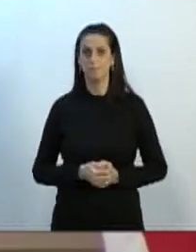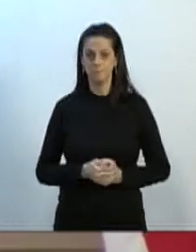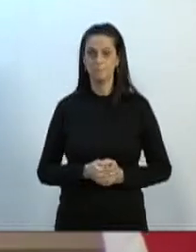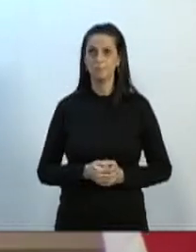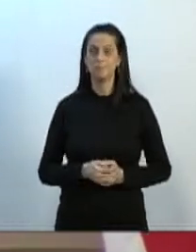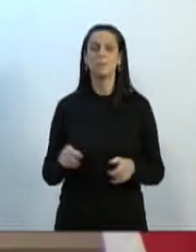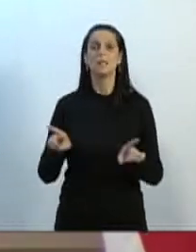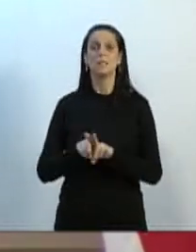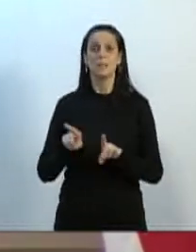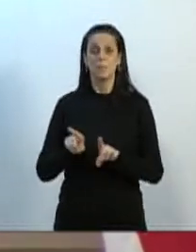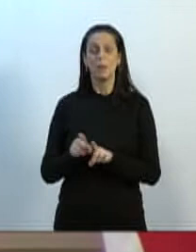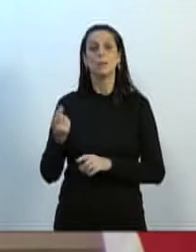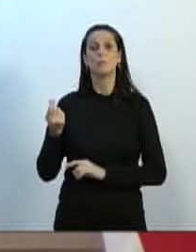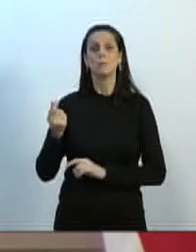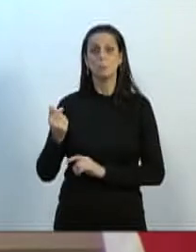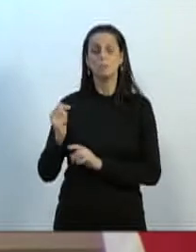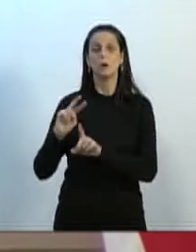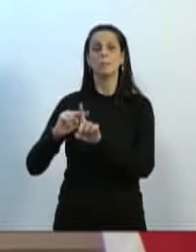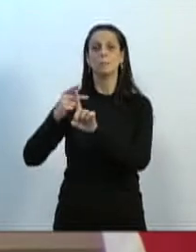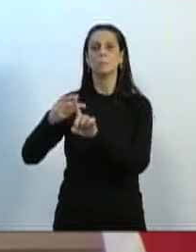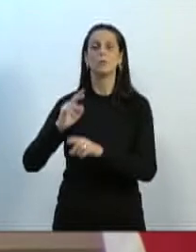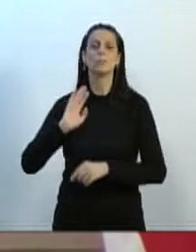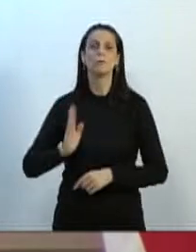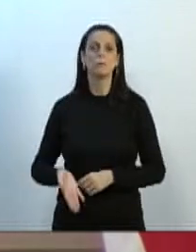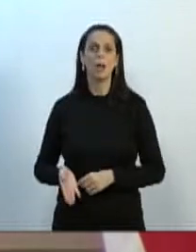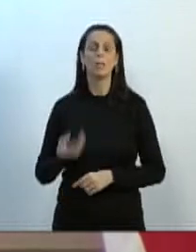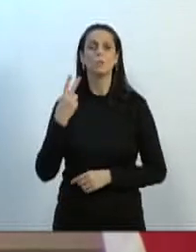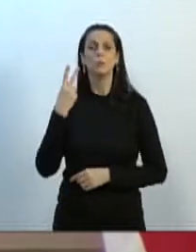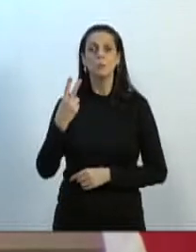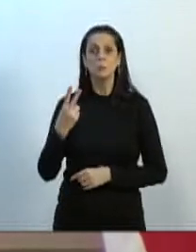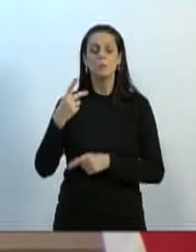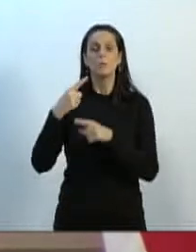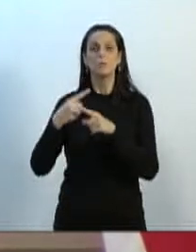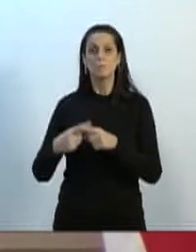os servidores que já estão há 2 anos sem